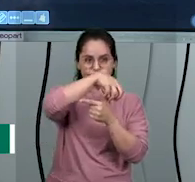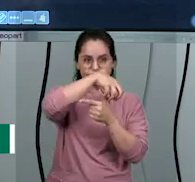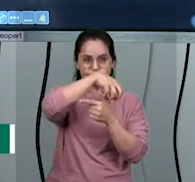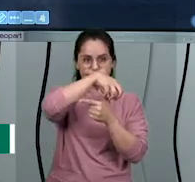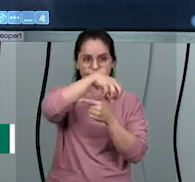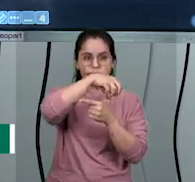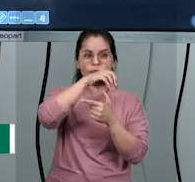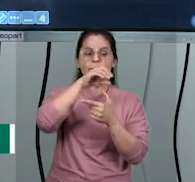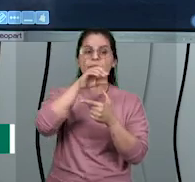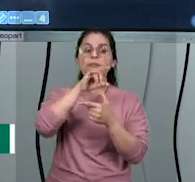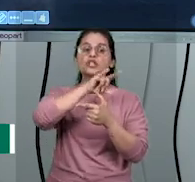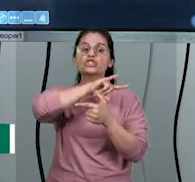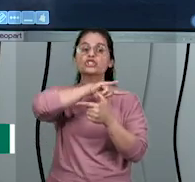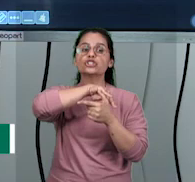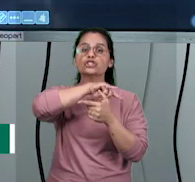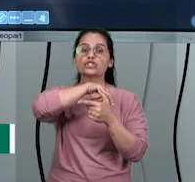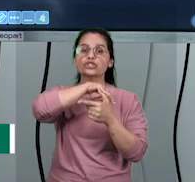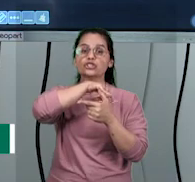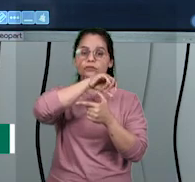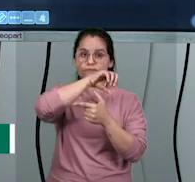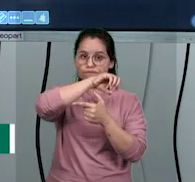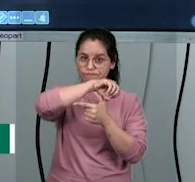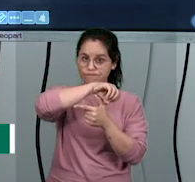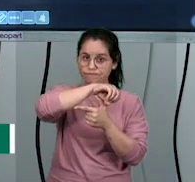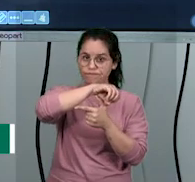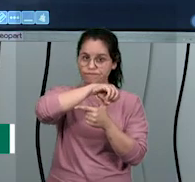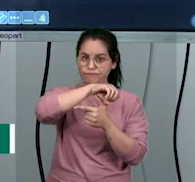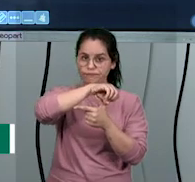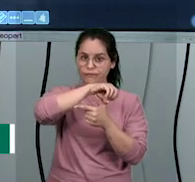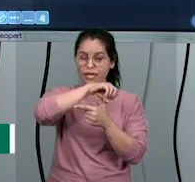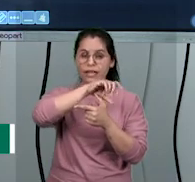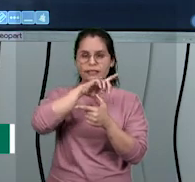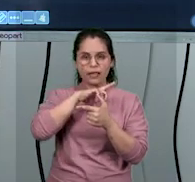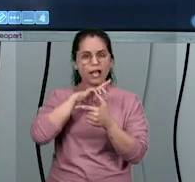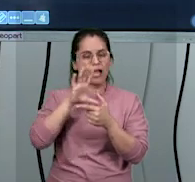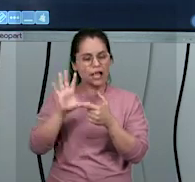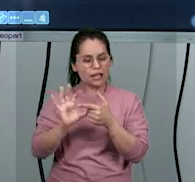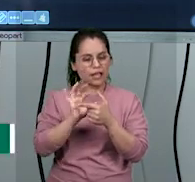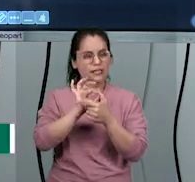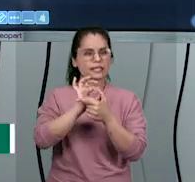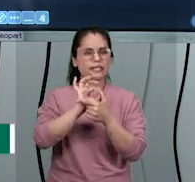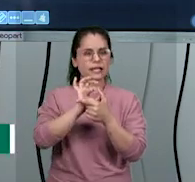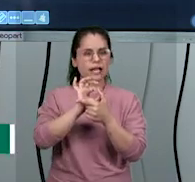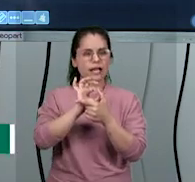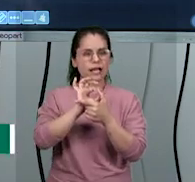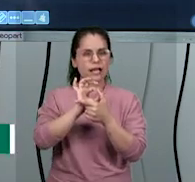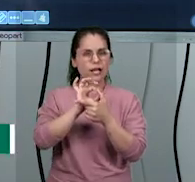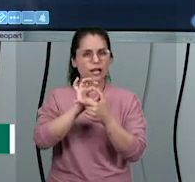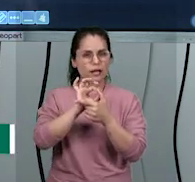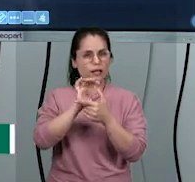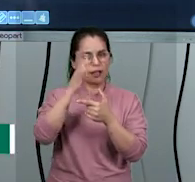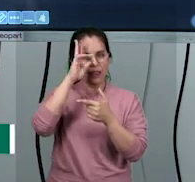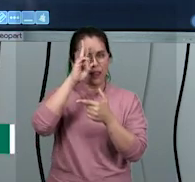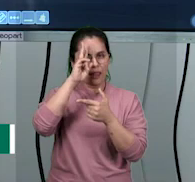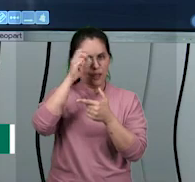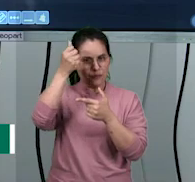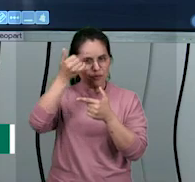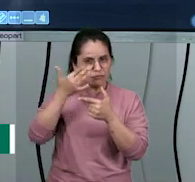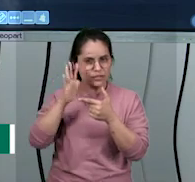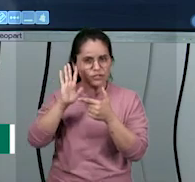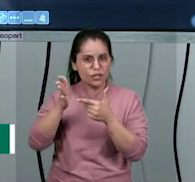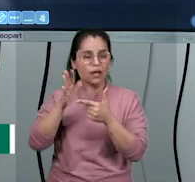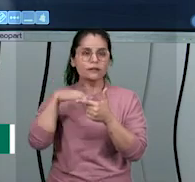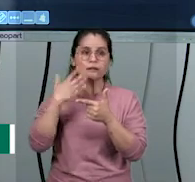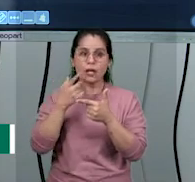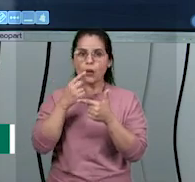é um órgão do sistema reprodutor, mas que ele está aqui por causa da proximidade com o sistema reprodutor?